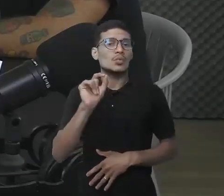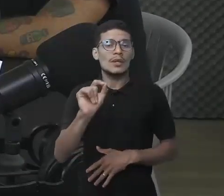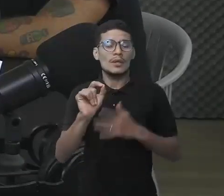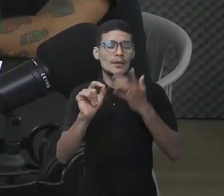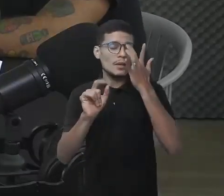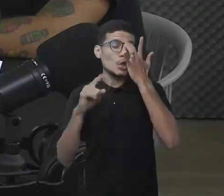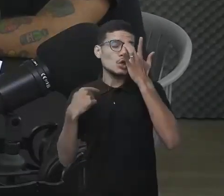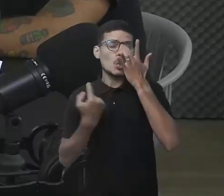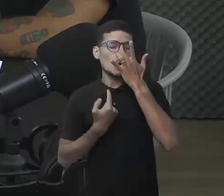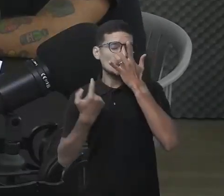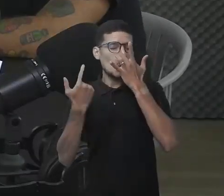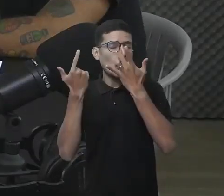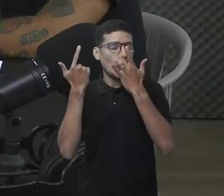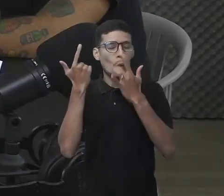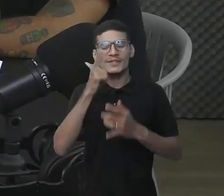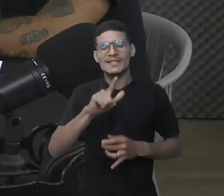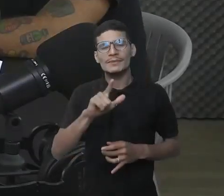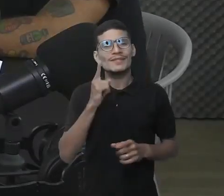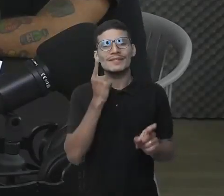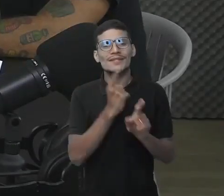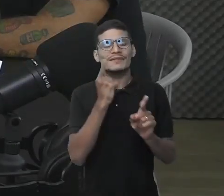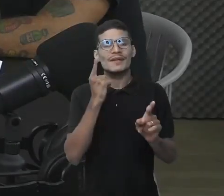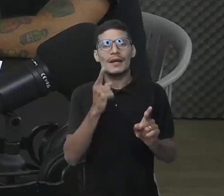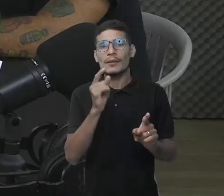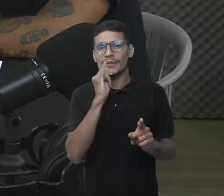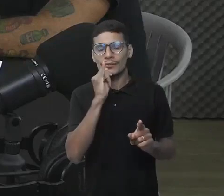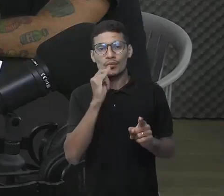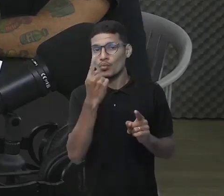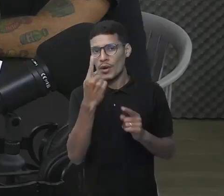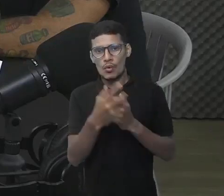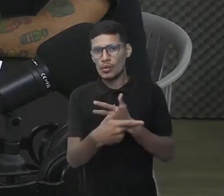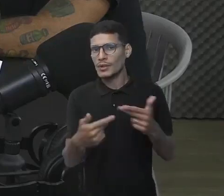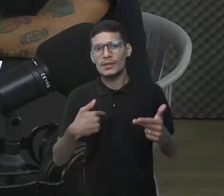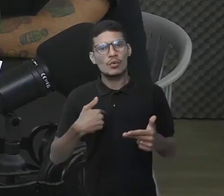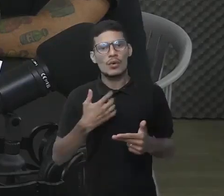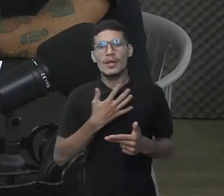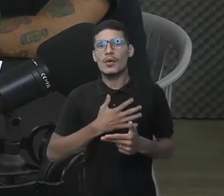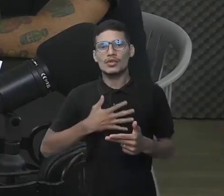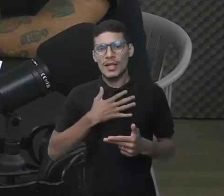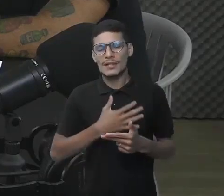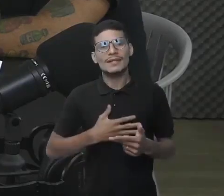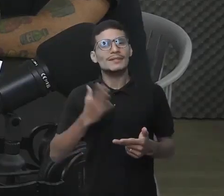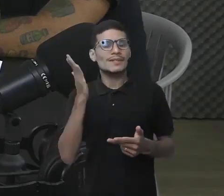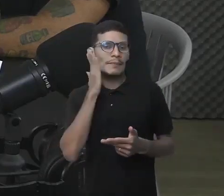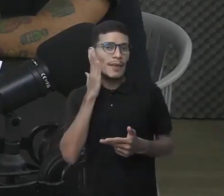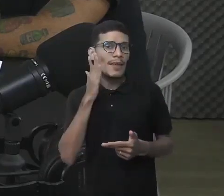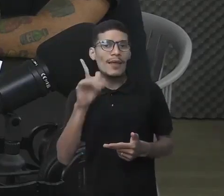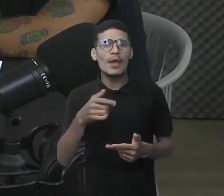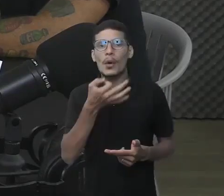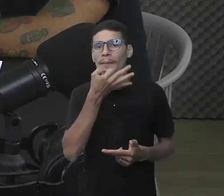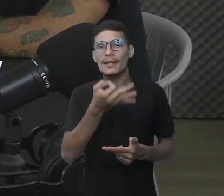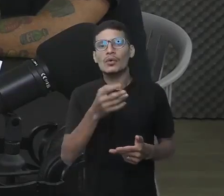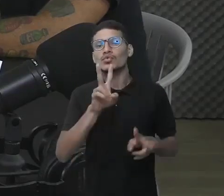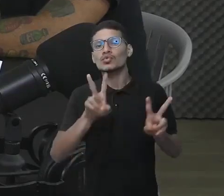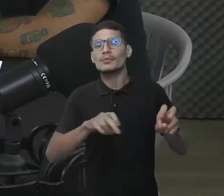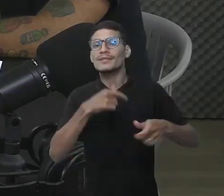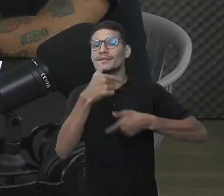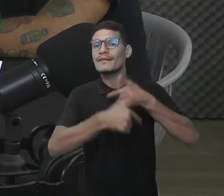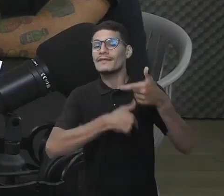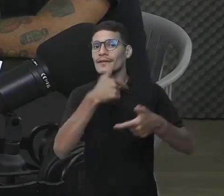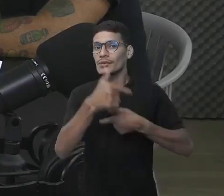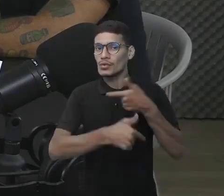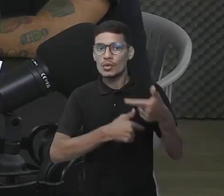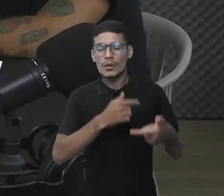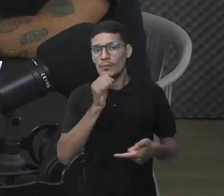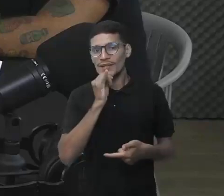consegue, identificar, por exemplo, uma coisa que nós gostaríamos muito de saber, é a opinião deles sobre os serviços, porque